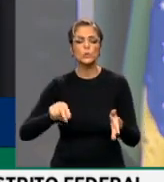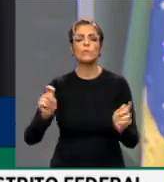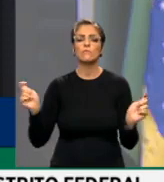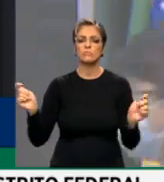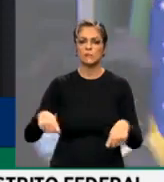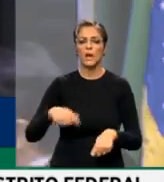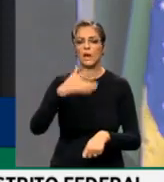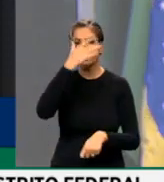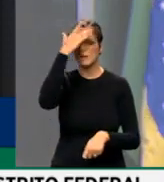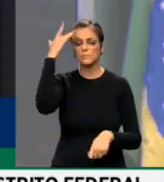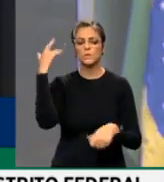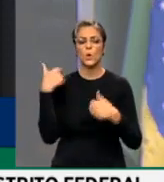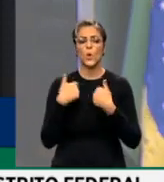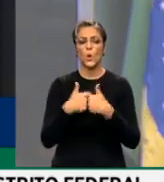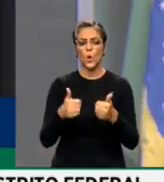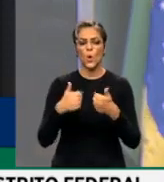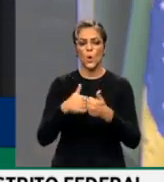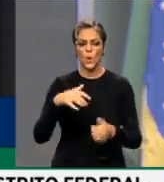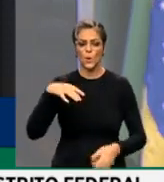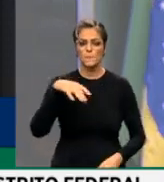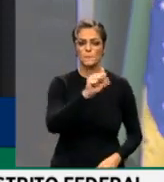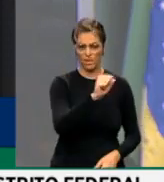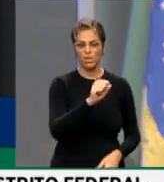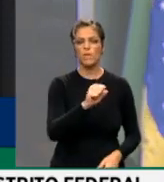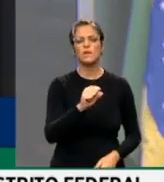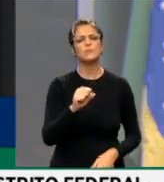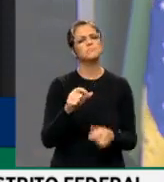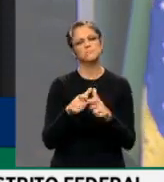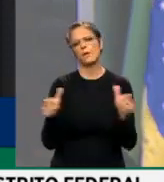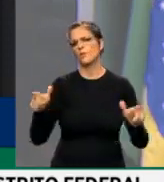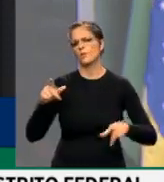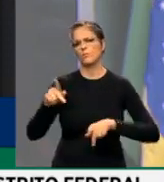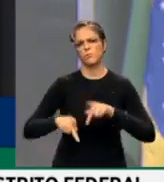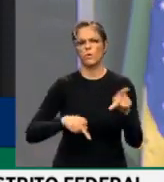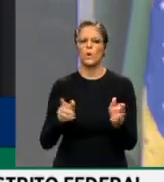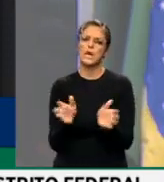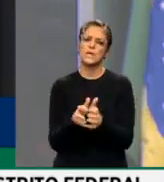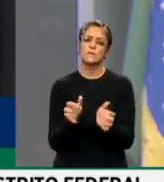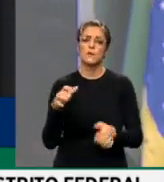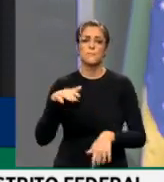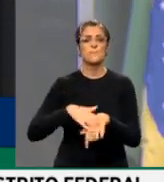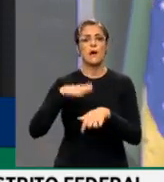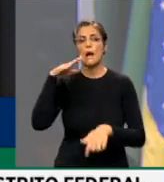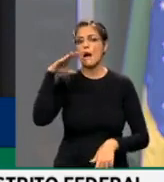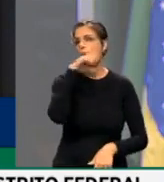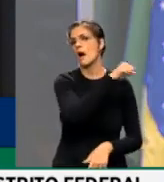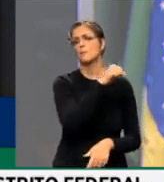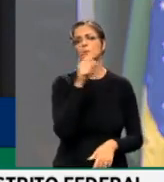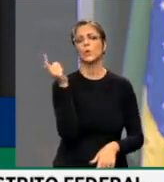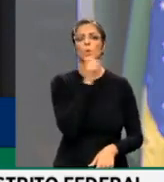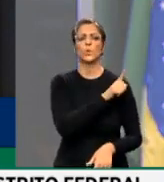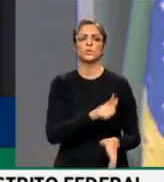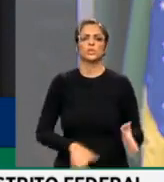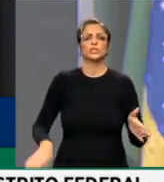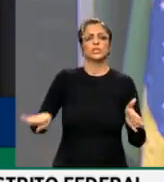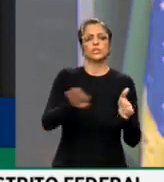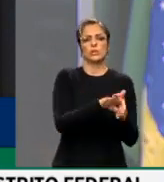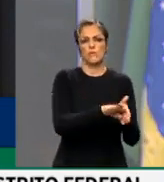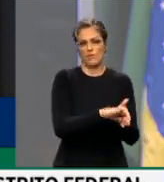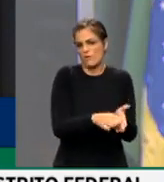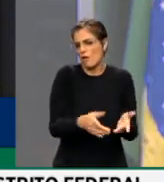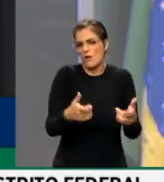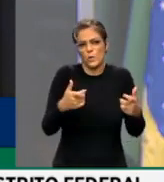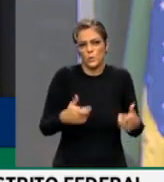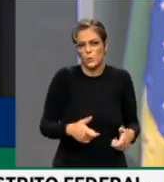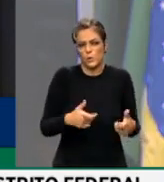que anda de ônibus, que é a maior parte do povo recifense, andar mais rápido para chegar com mais